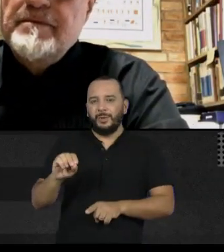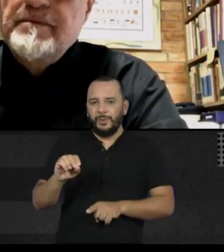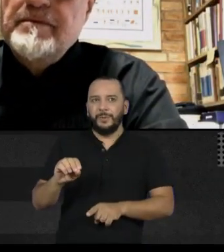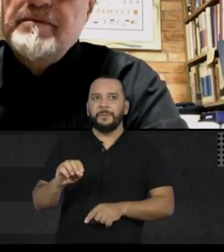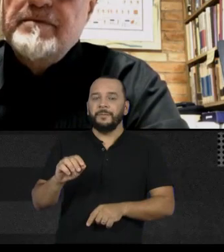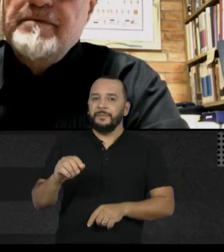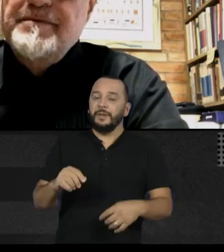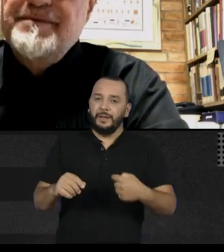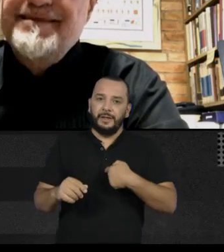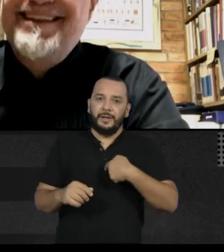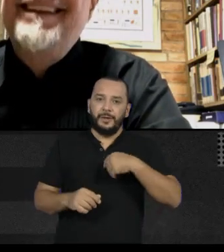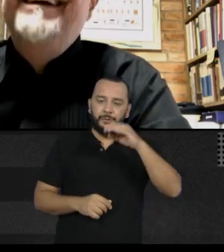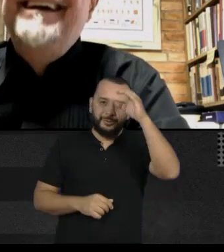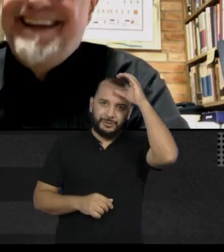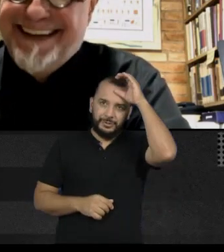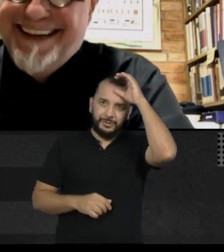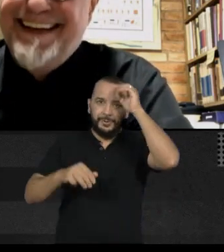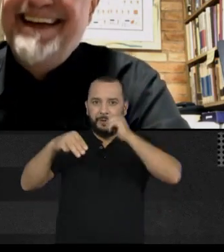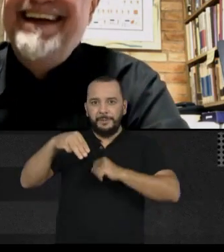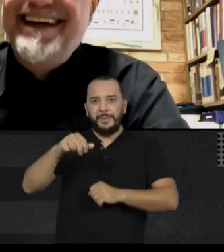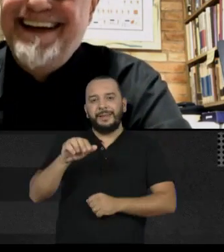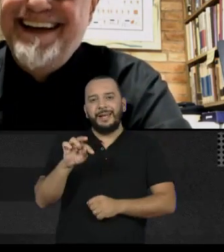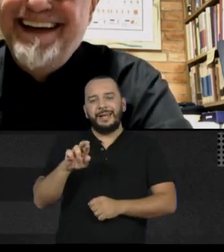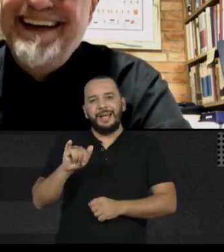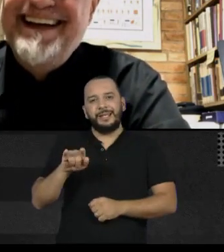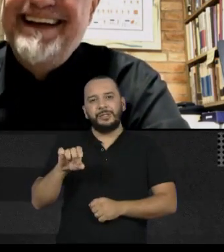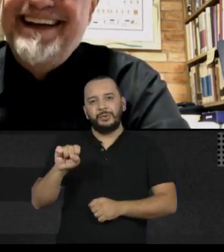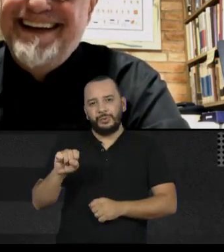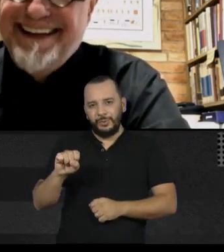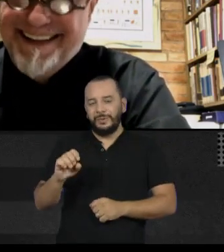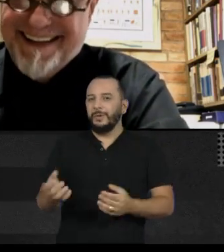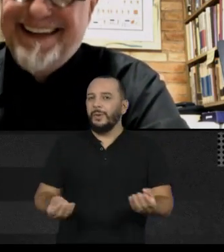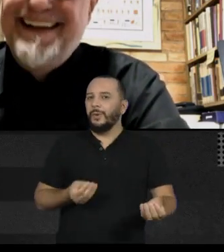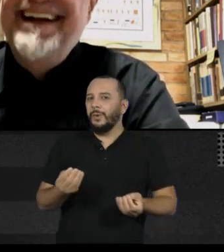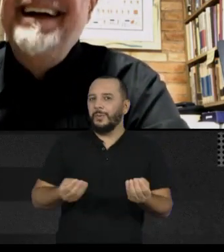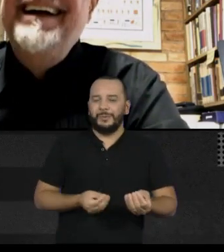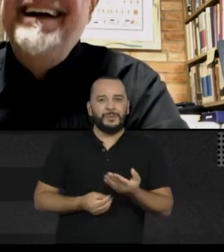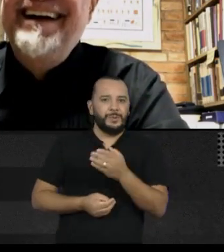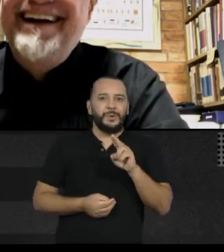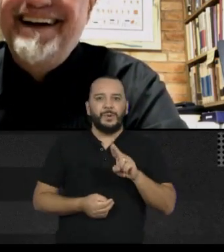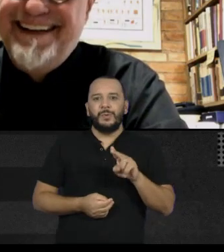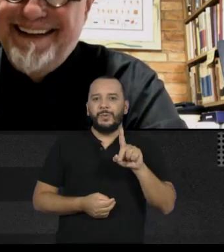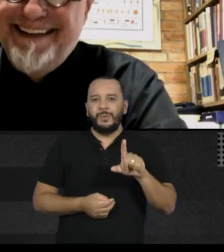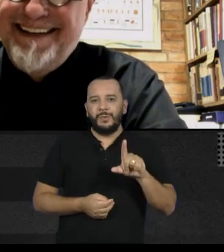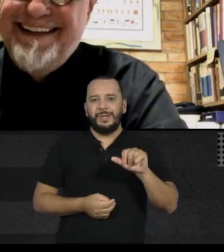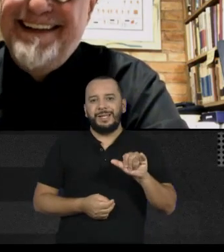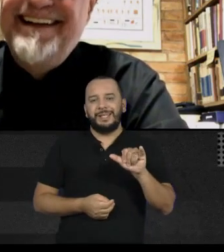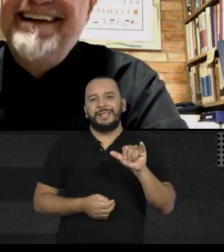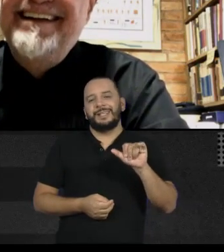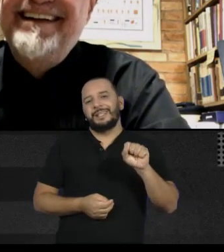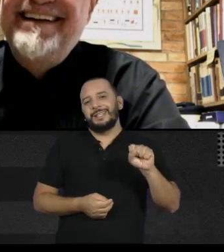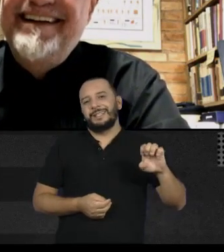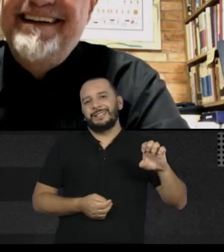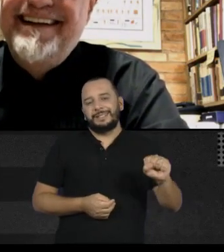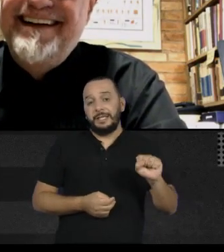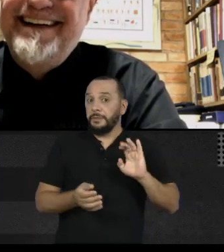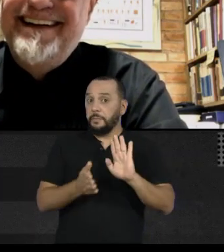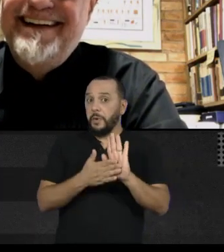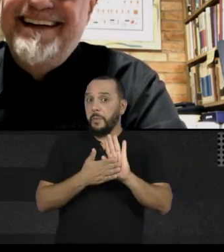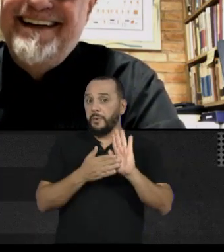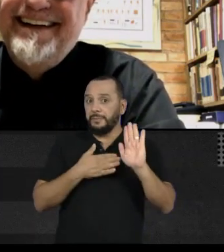Um Só Coração, da Maria Adelaide Amaral, com a colaboração do Alcides Nogueira, direção do Carlos Manga, Ulisses Cruz e